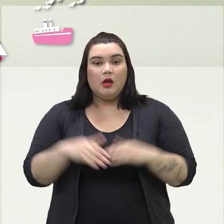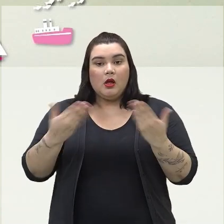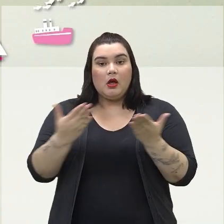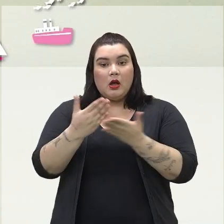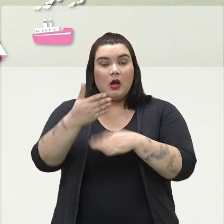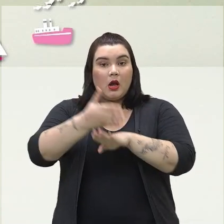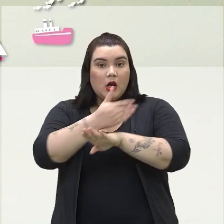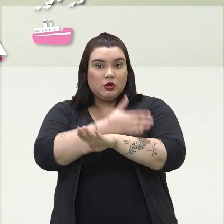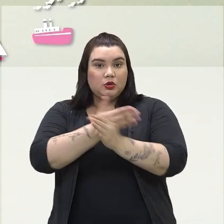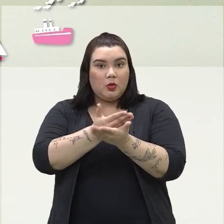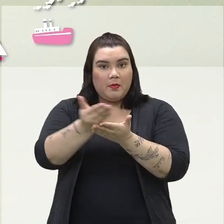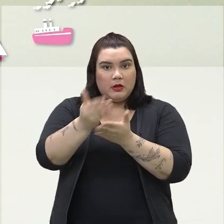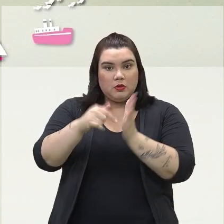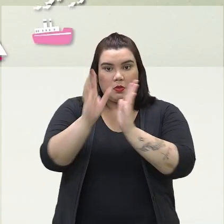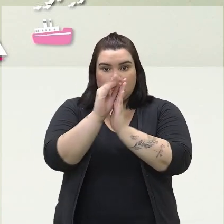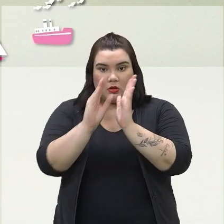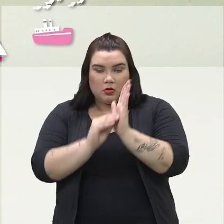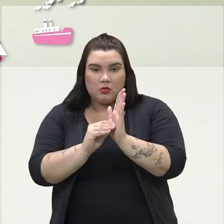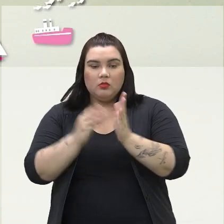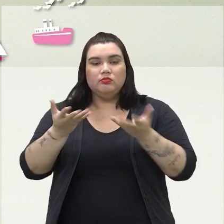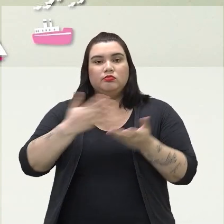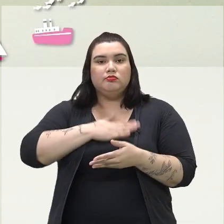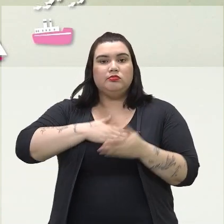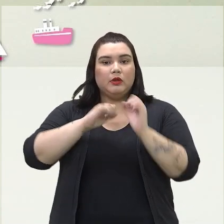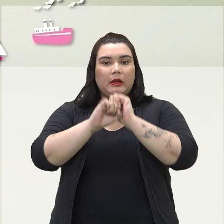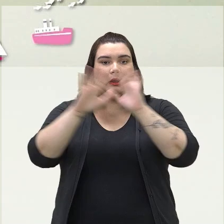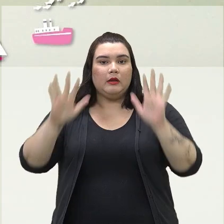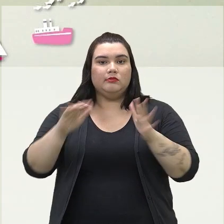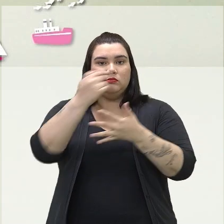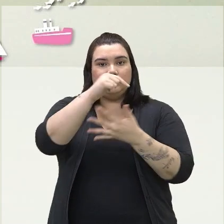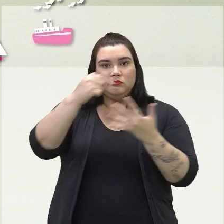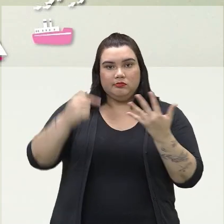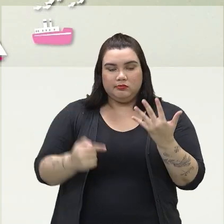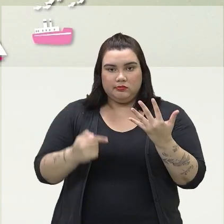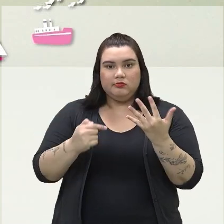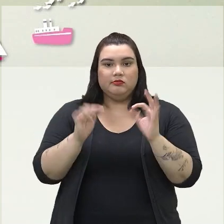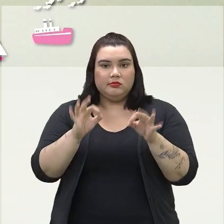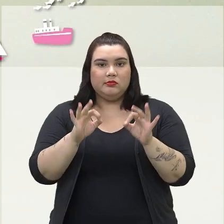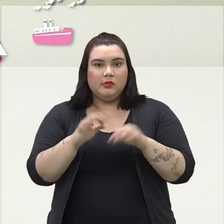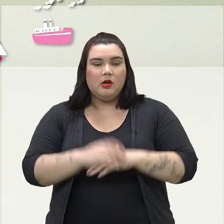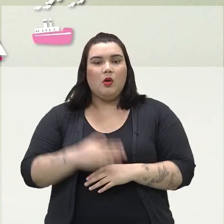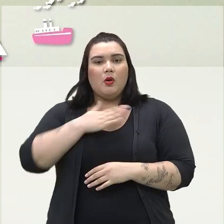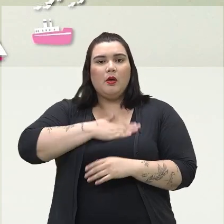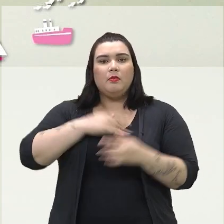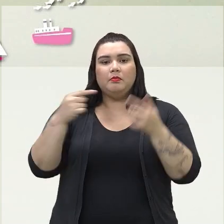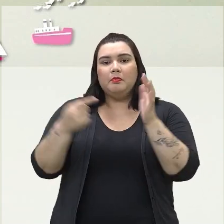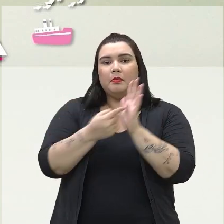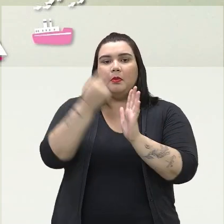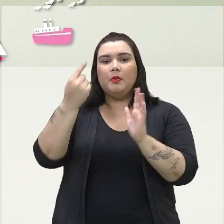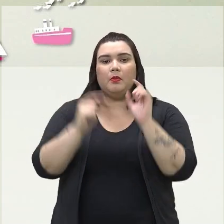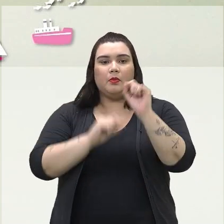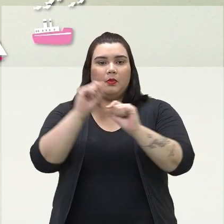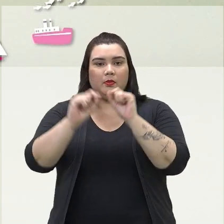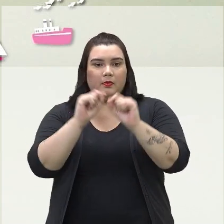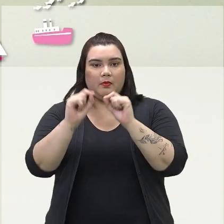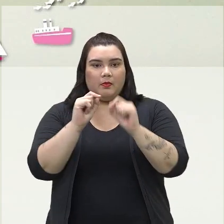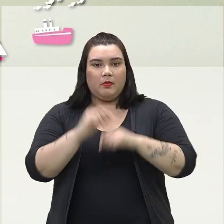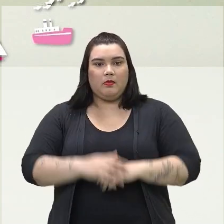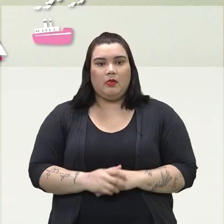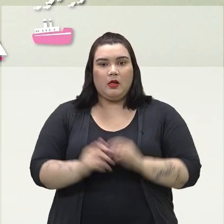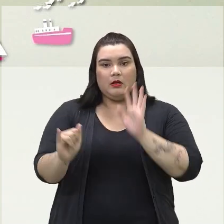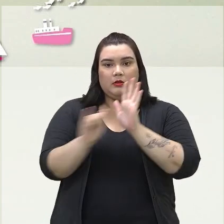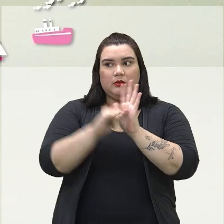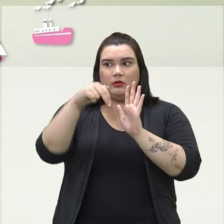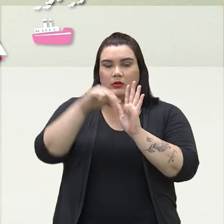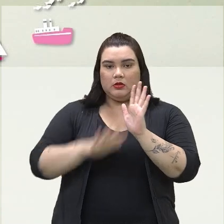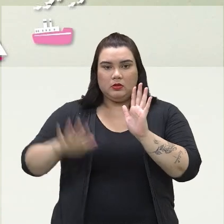conteúdo propriamente dito, eu gostaria de esclarecer algumas questões aqui com vocês. O primeiro ponto que eu gostaria de esclarecer é que as identidades